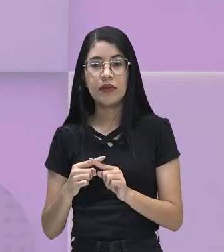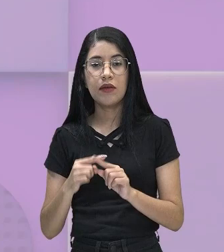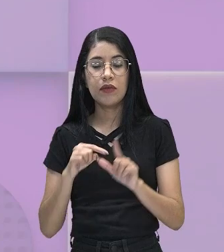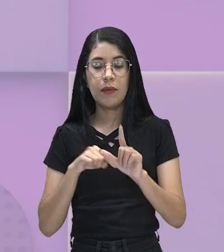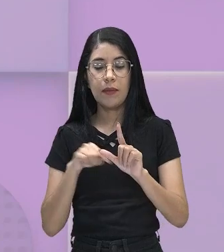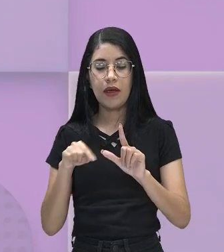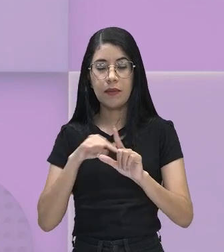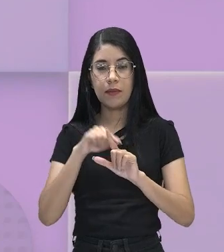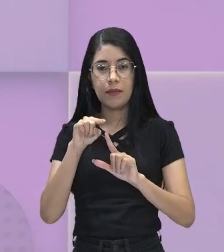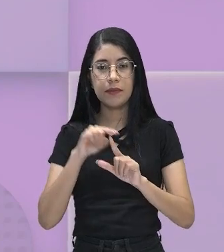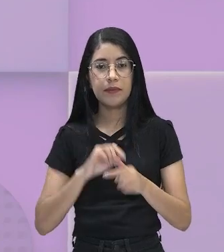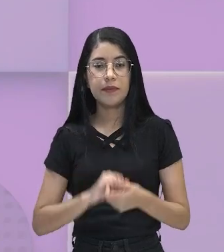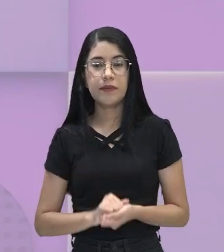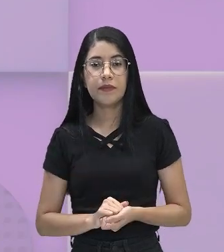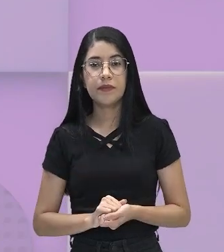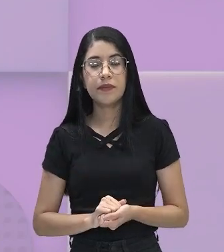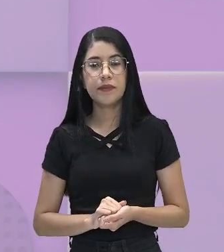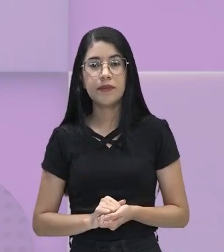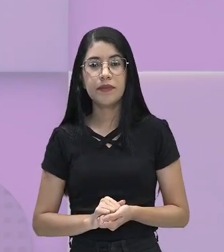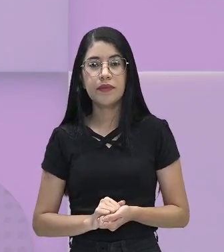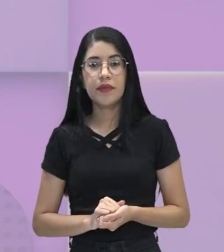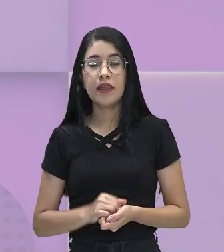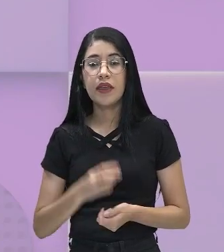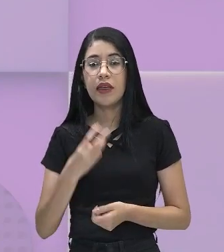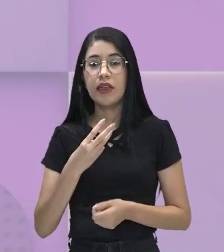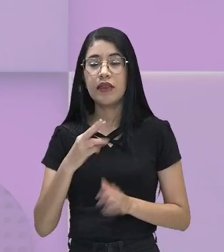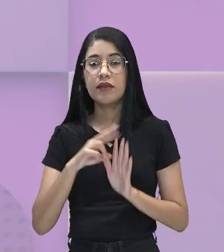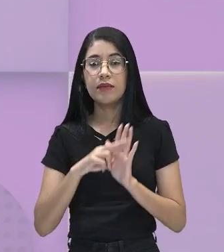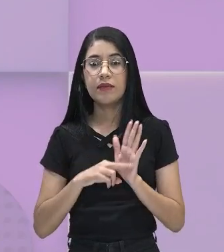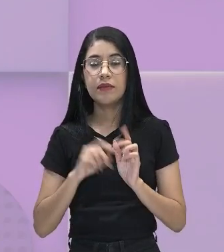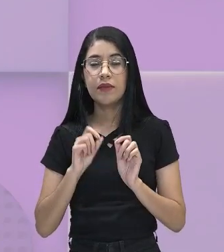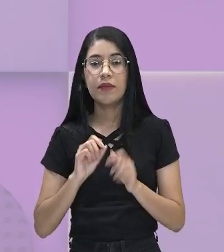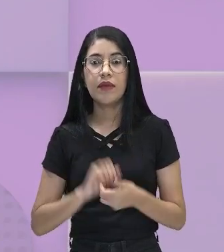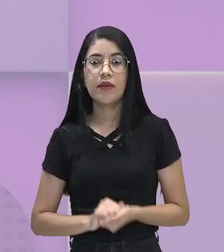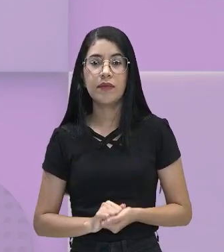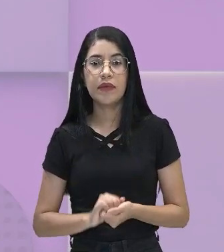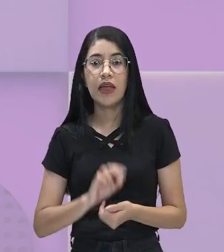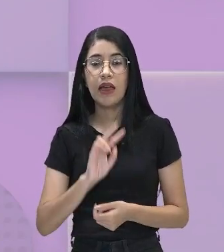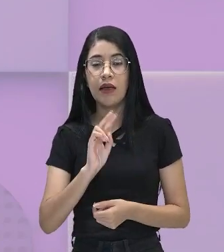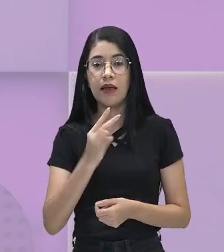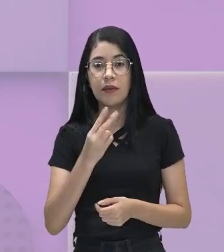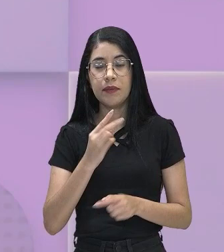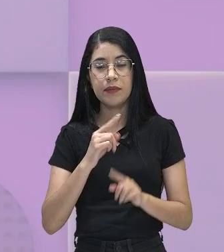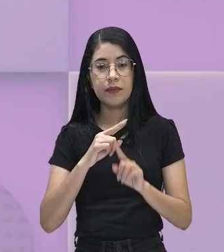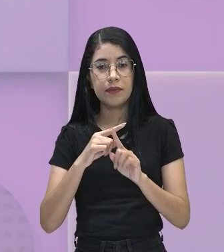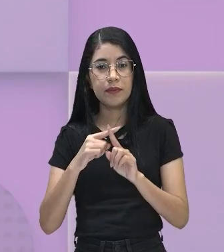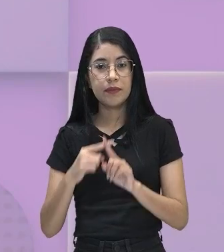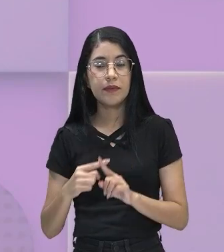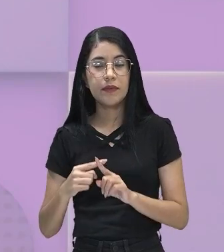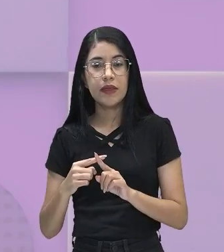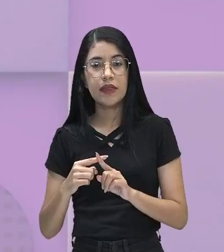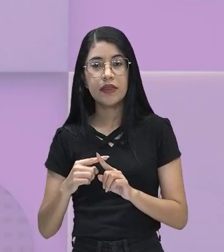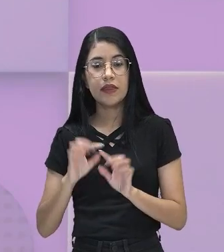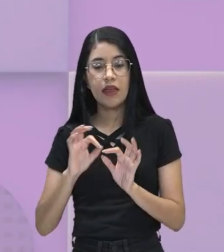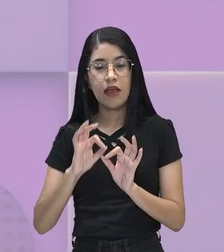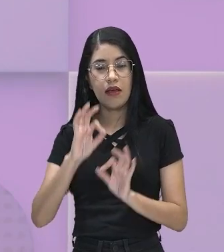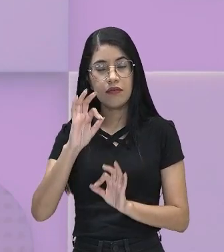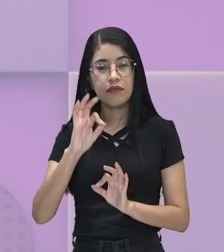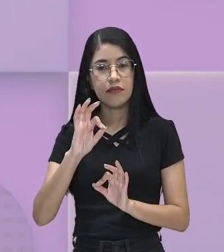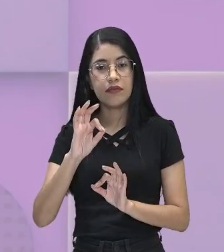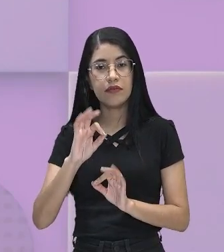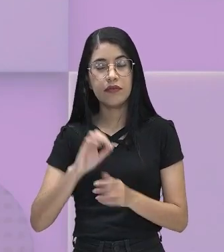projeções. E a terceira é que a hipotenusa multiplicado pela altura,